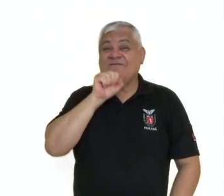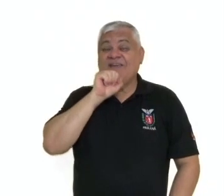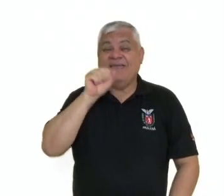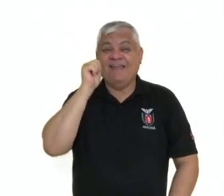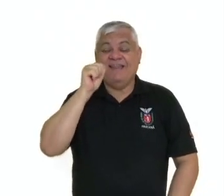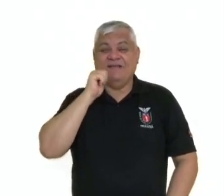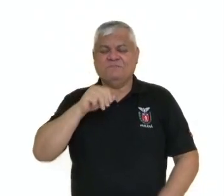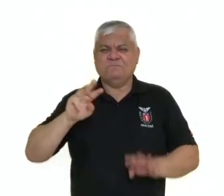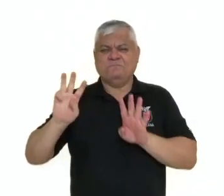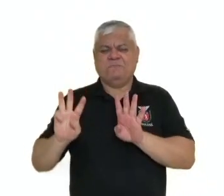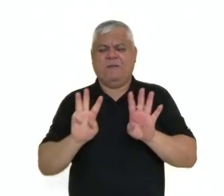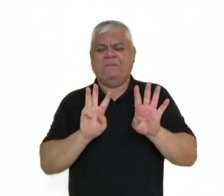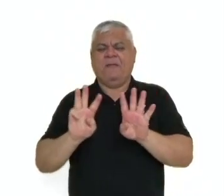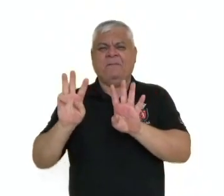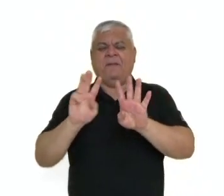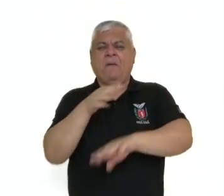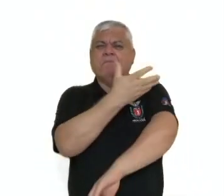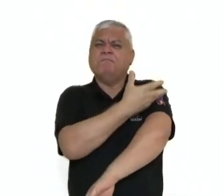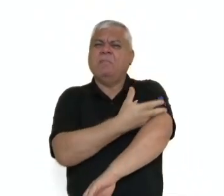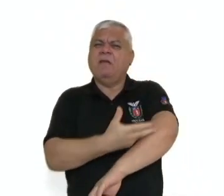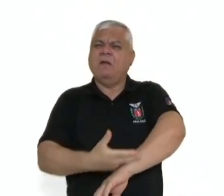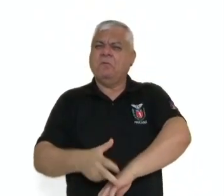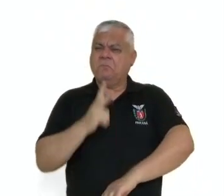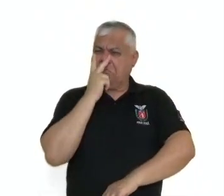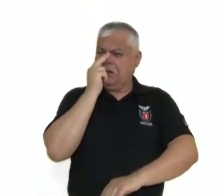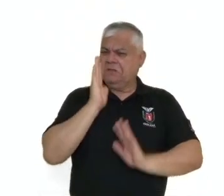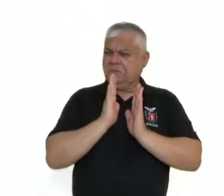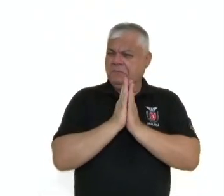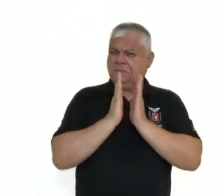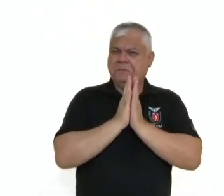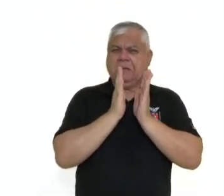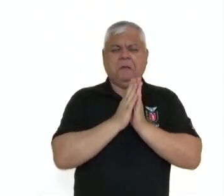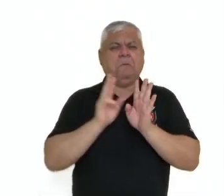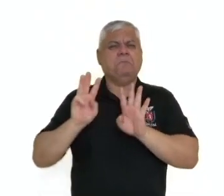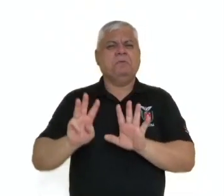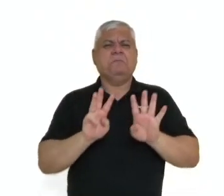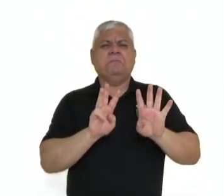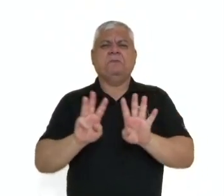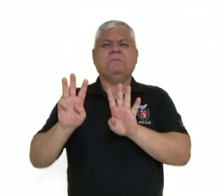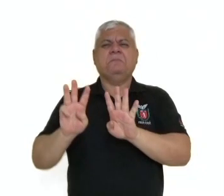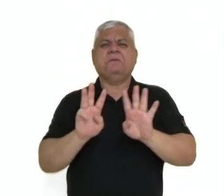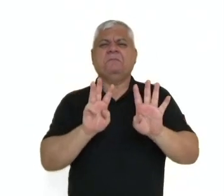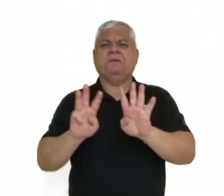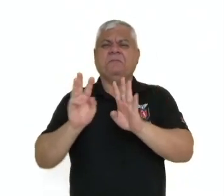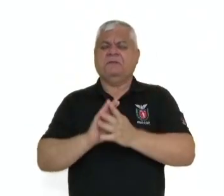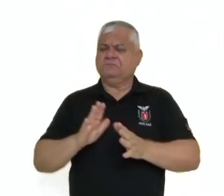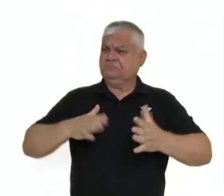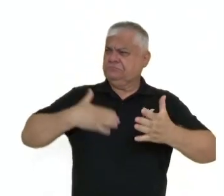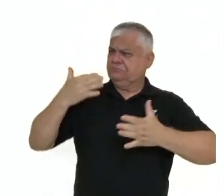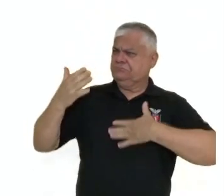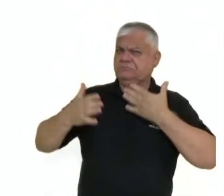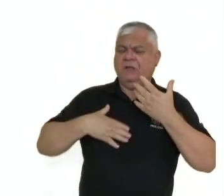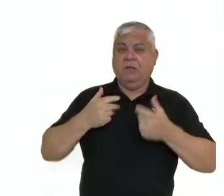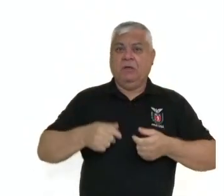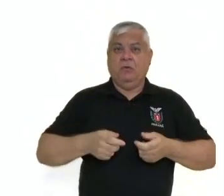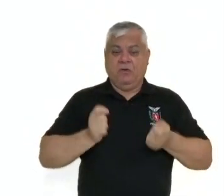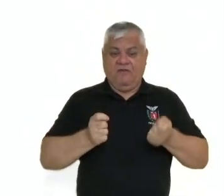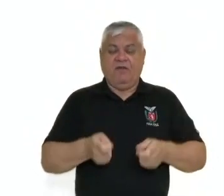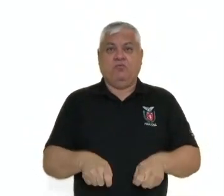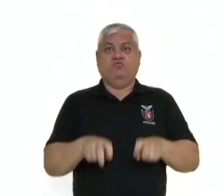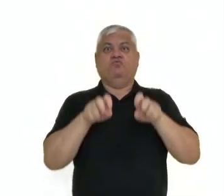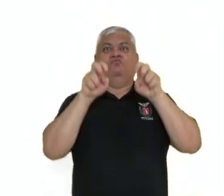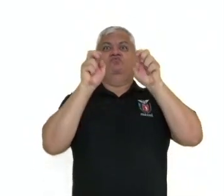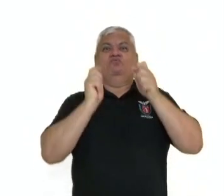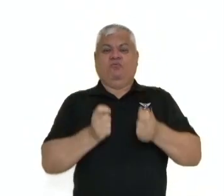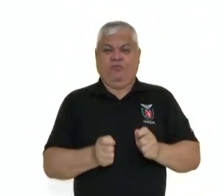Vestidas de branco, pareciam rezar, dispostas na forma de um triângulo. Aquilo assustou o cavalo, que